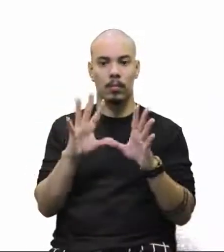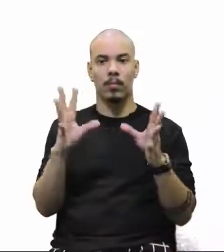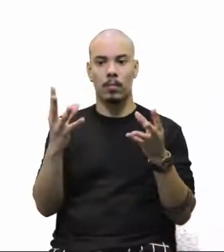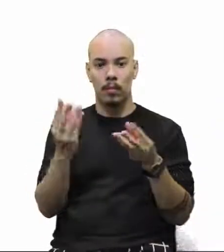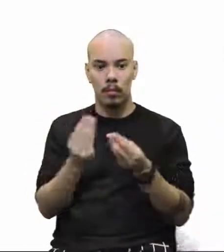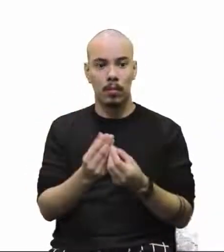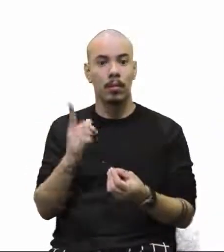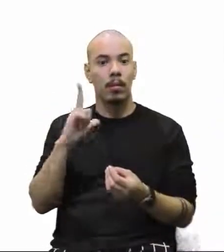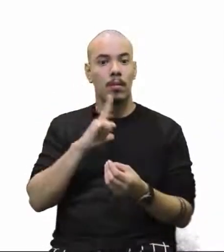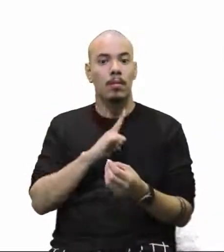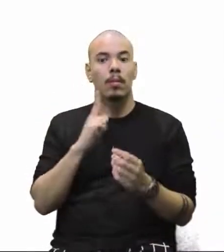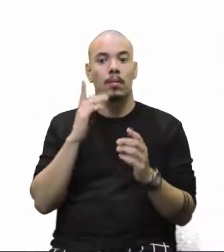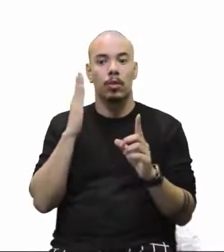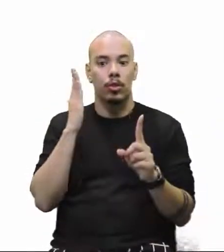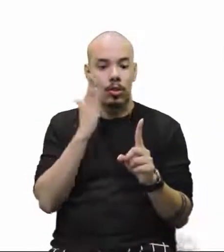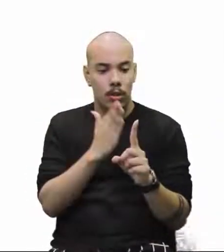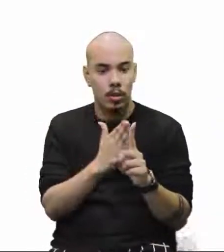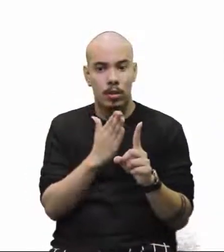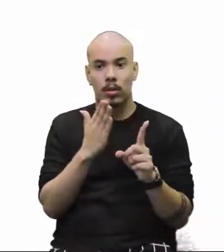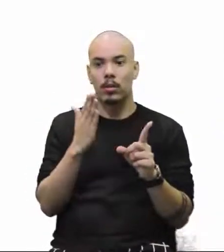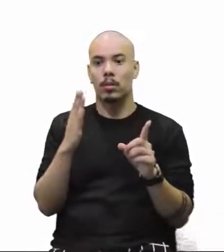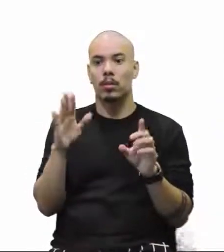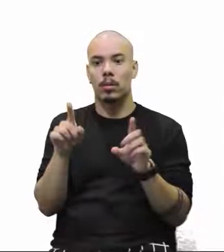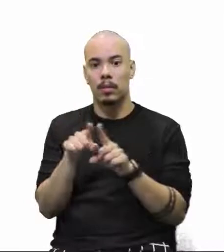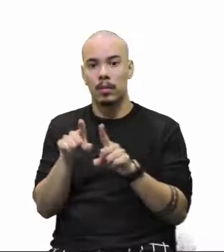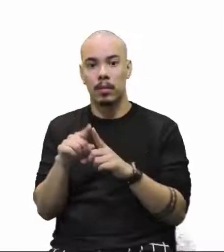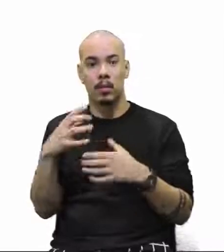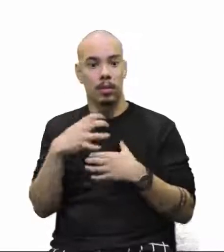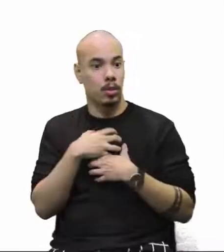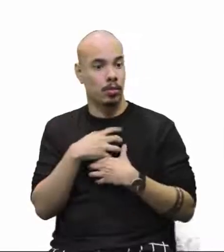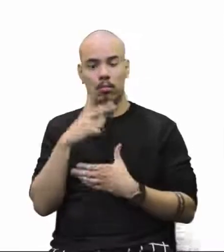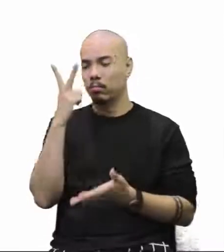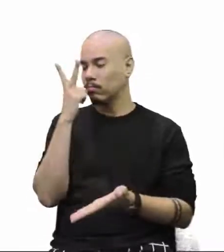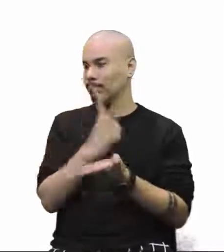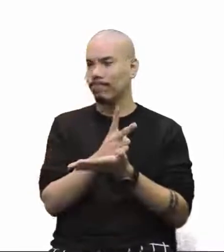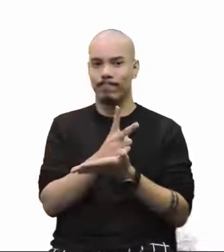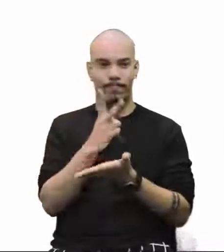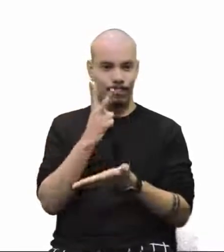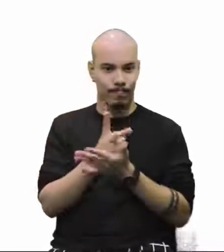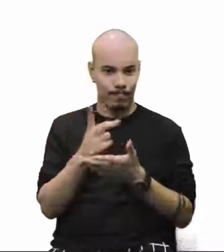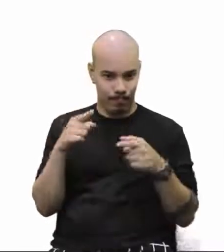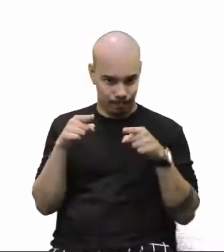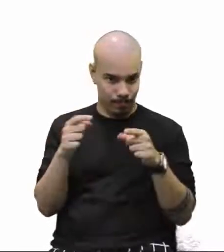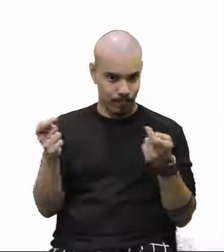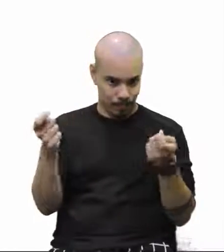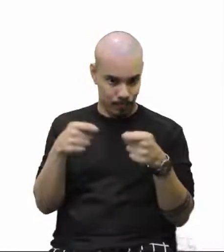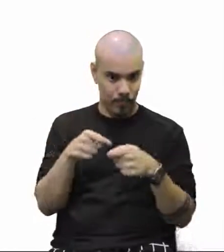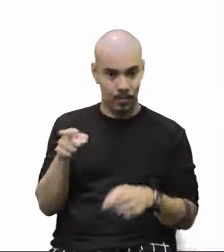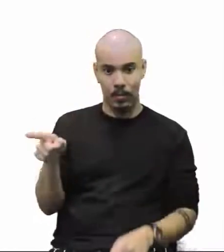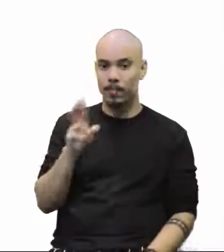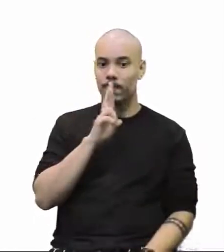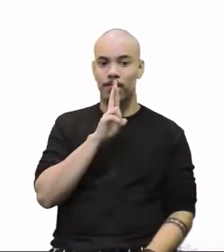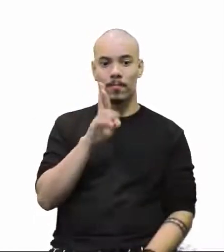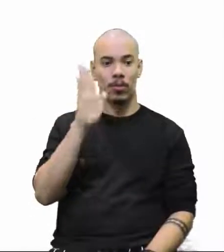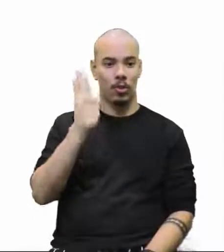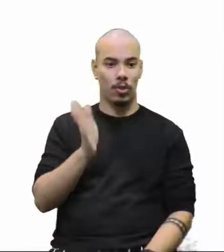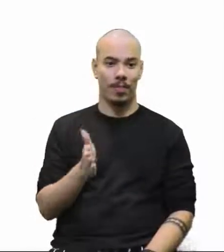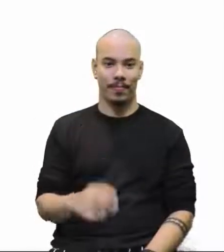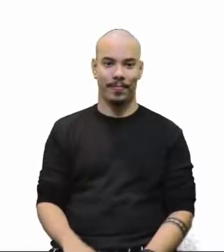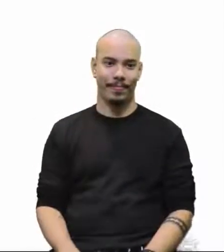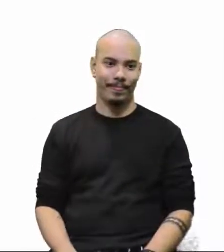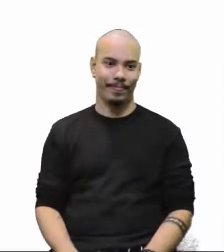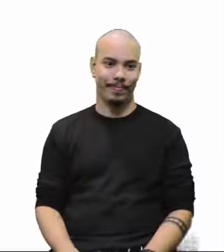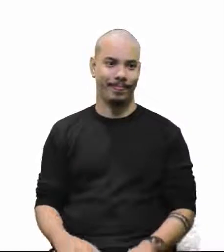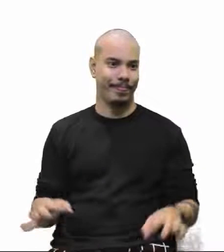a mesma direção e o mesmo sentido de B. Olha a aqui. força é sempre a mesma direção, o mesmo sentido? Aqui né? já está até respondido. Já mostrou